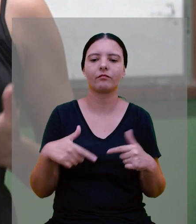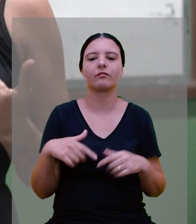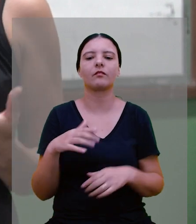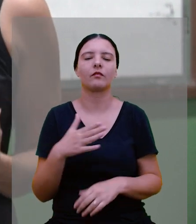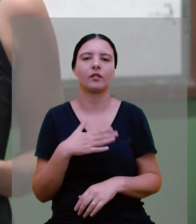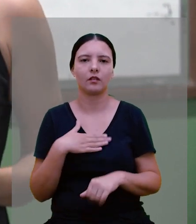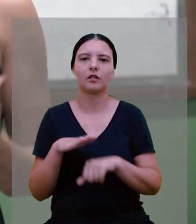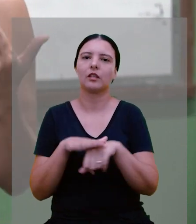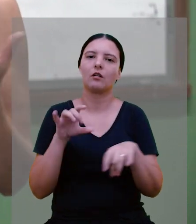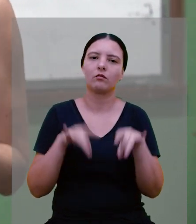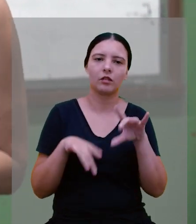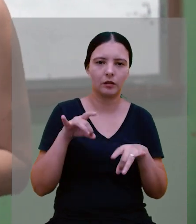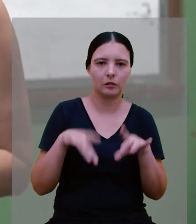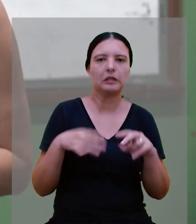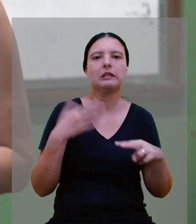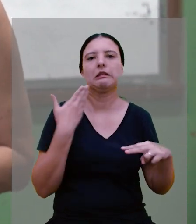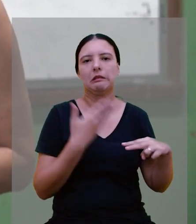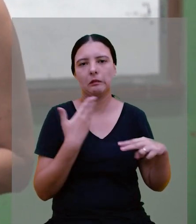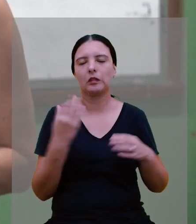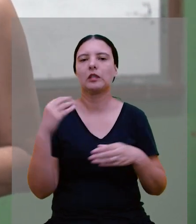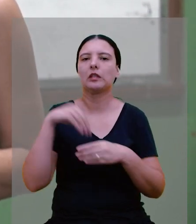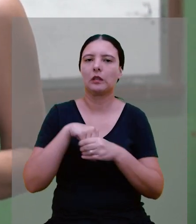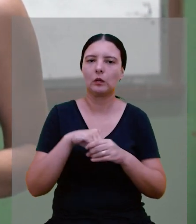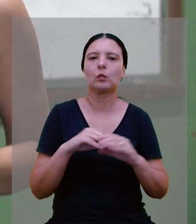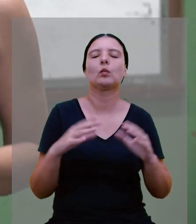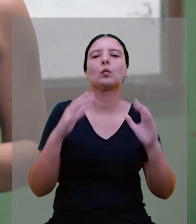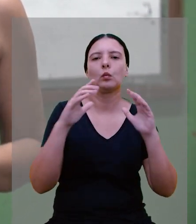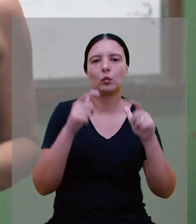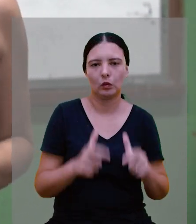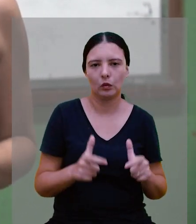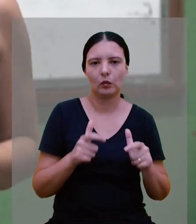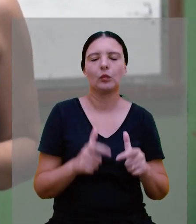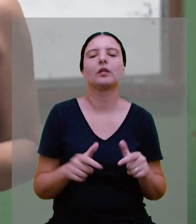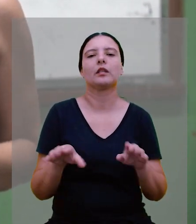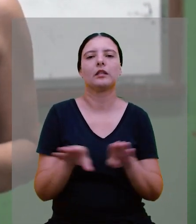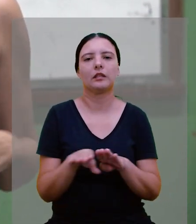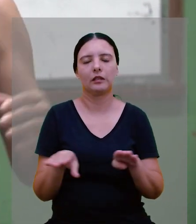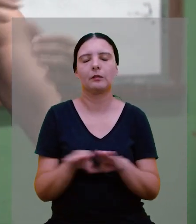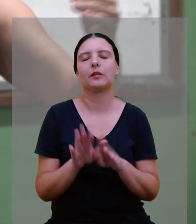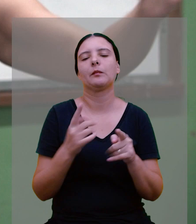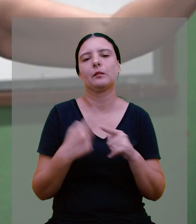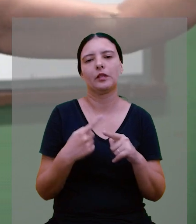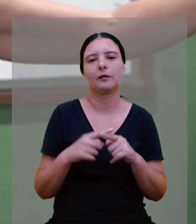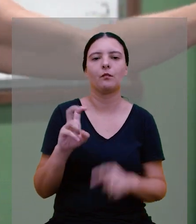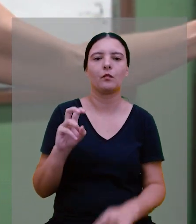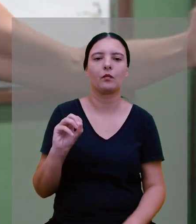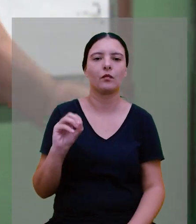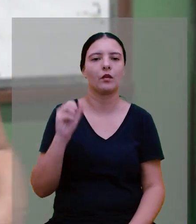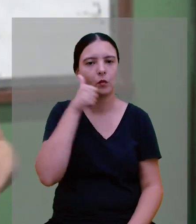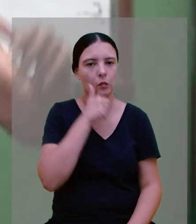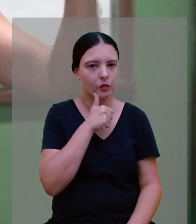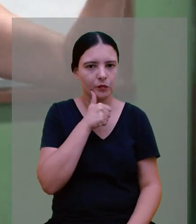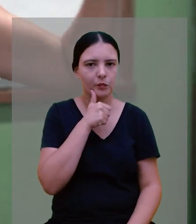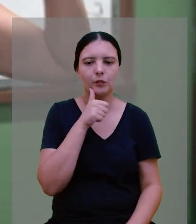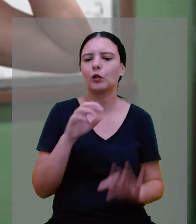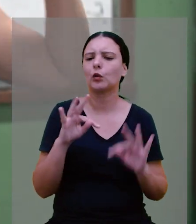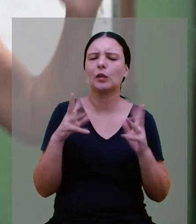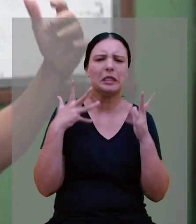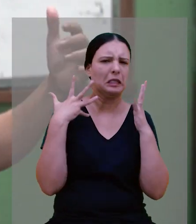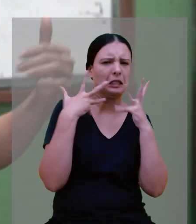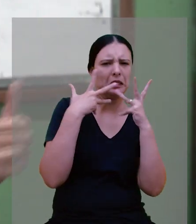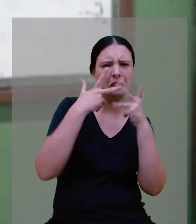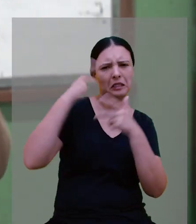fiz oficina terapêutica dentro do campo de refugiados, através da entidade Fraternidade Sem Fronteiras, 50 mulheres assim, todas lindas